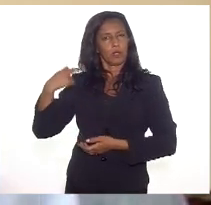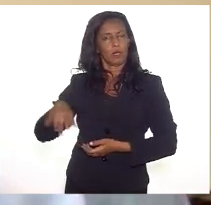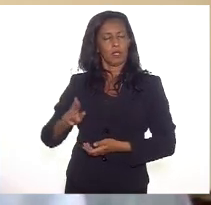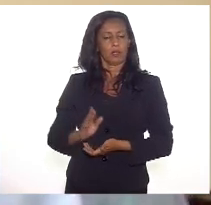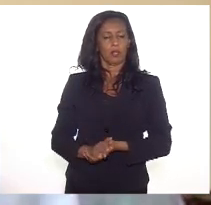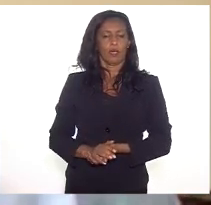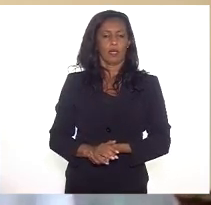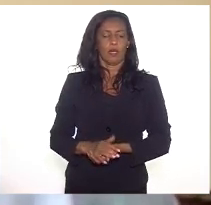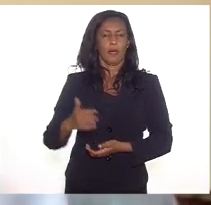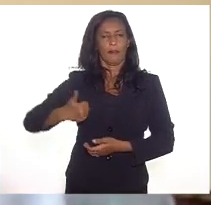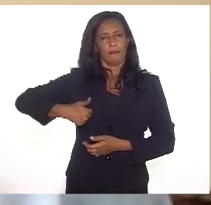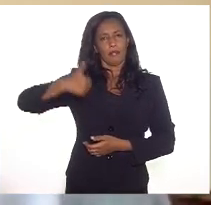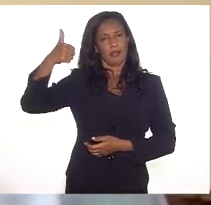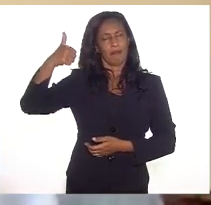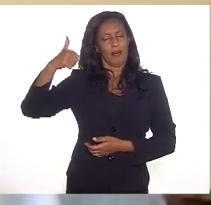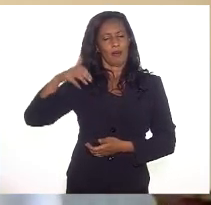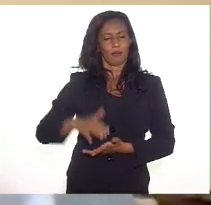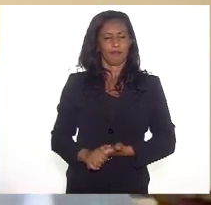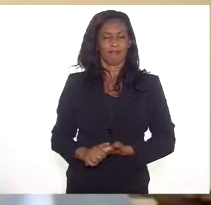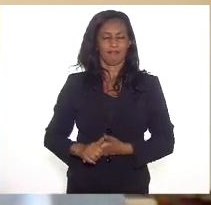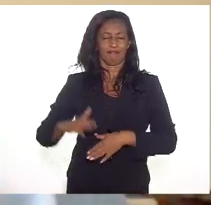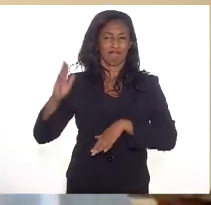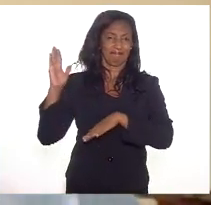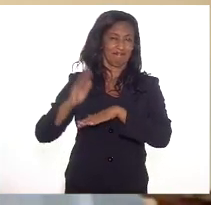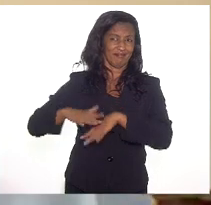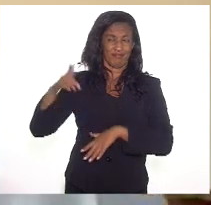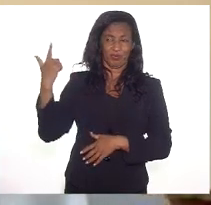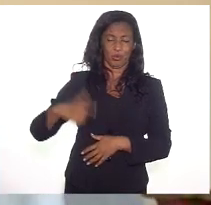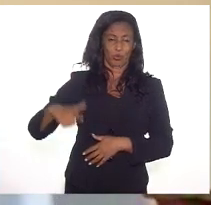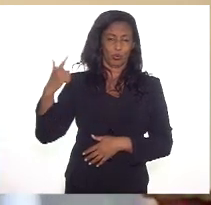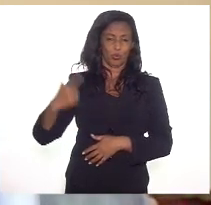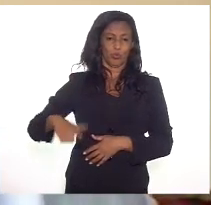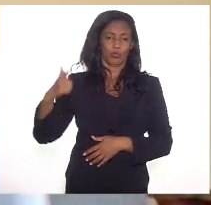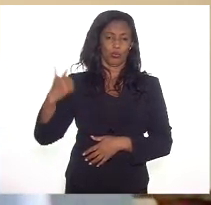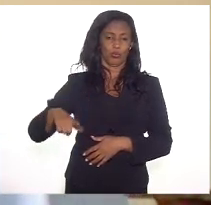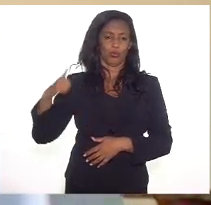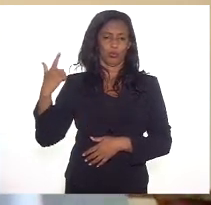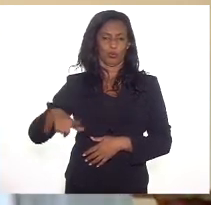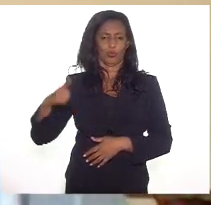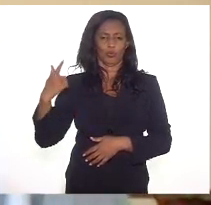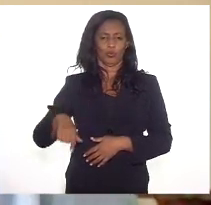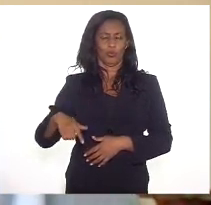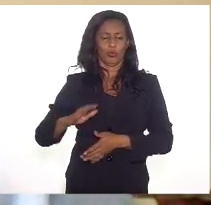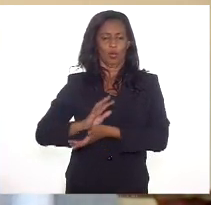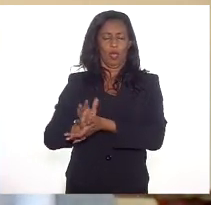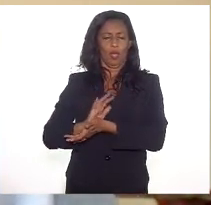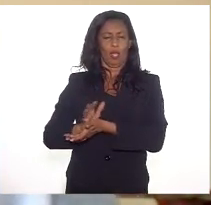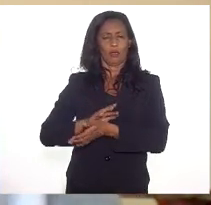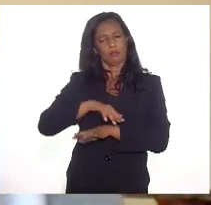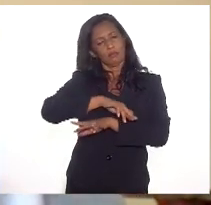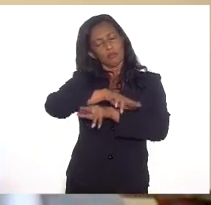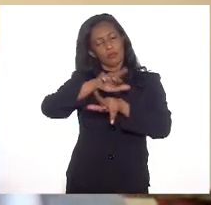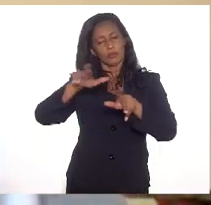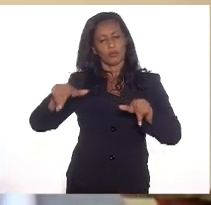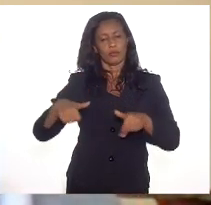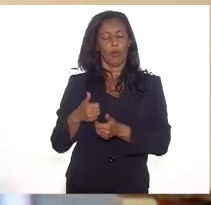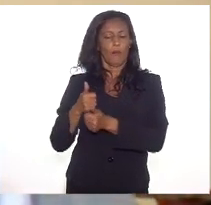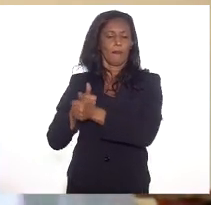sendo uma das manifestações mais repetitivas do racismo de maneira geral,